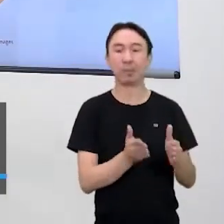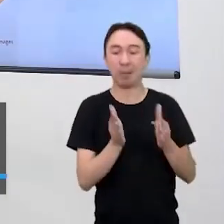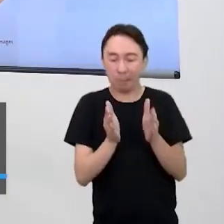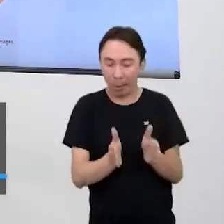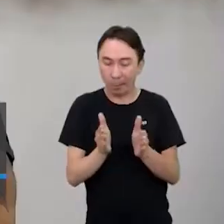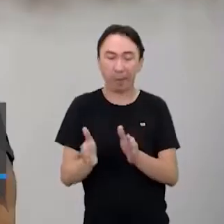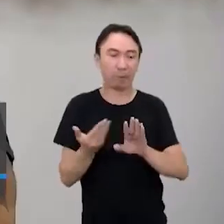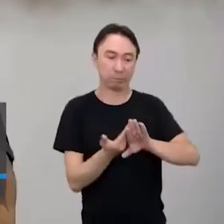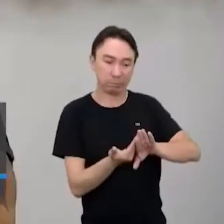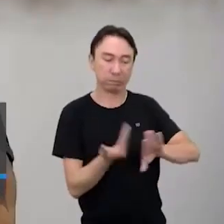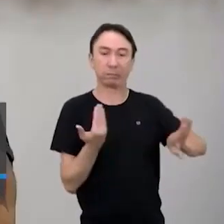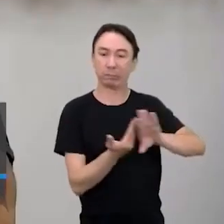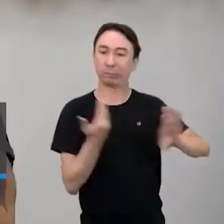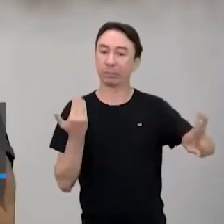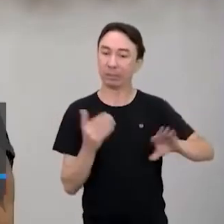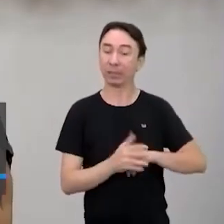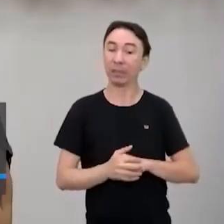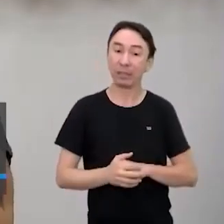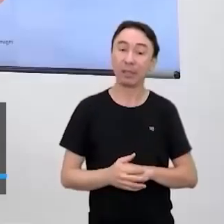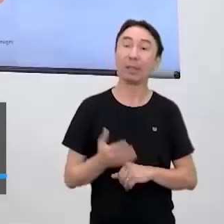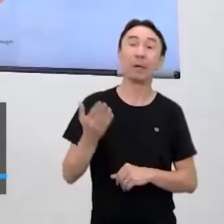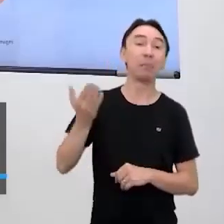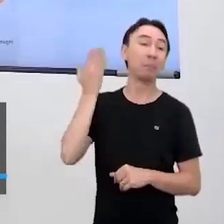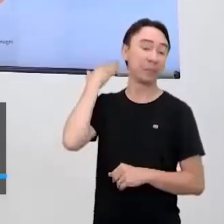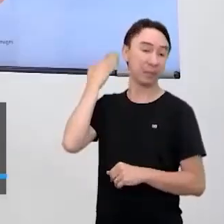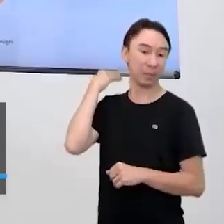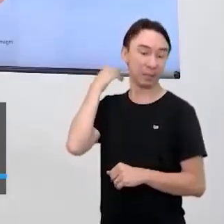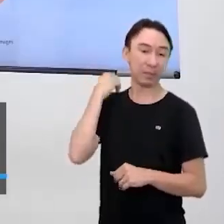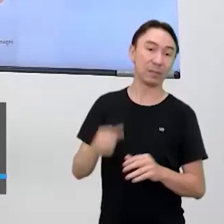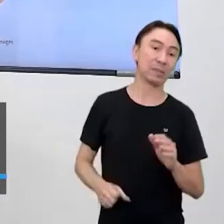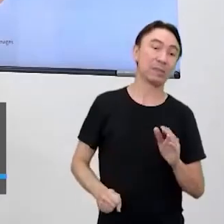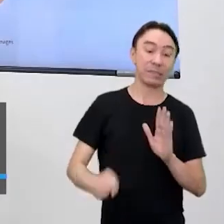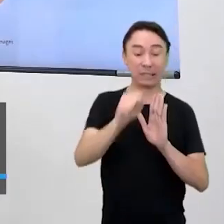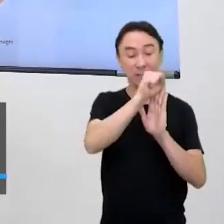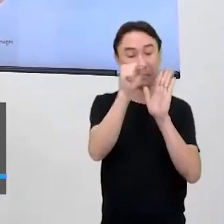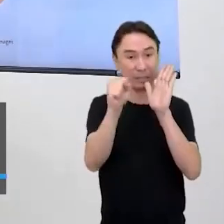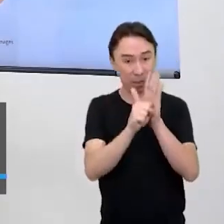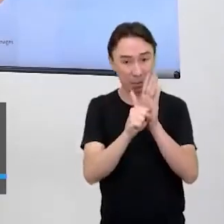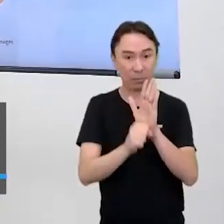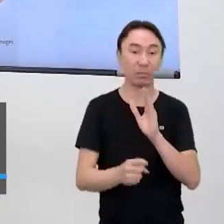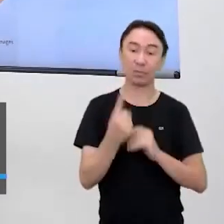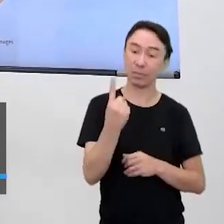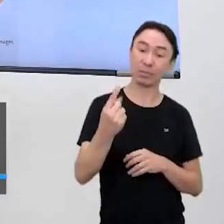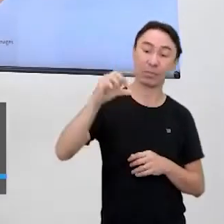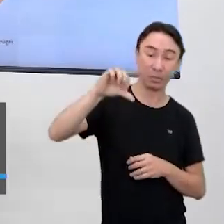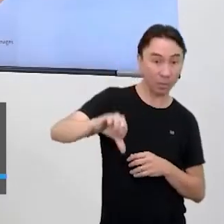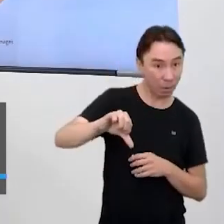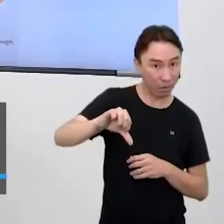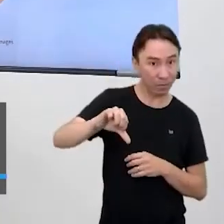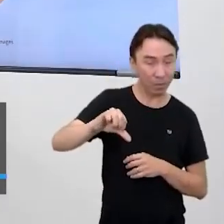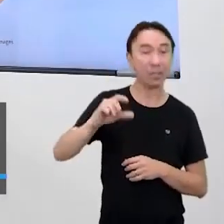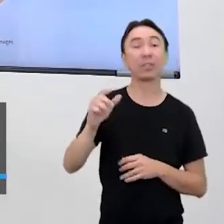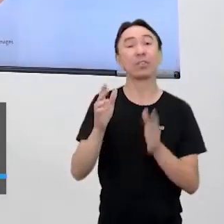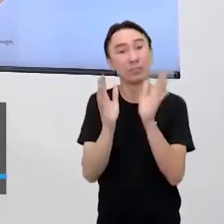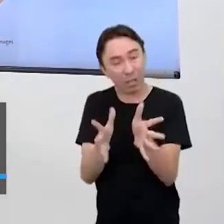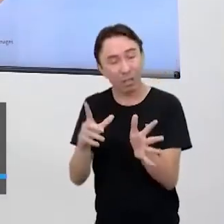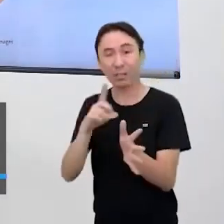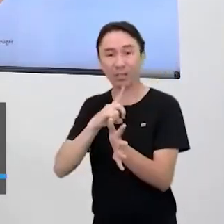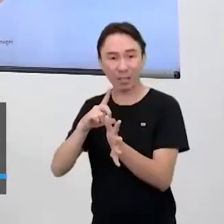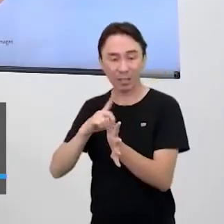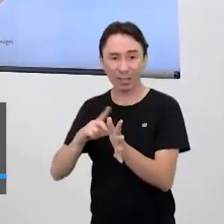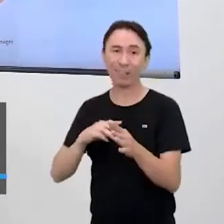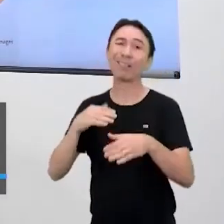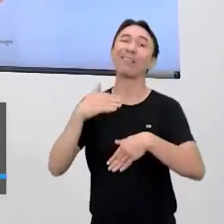que antes do século XIX já era tradição na educação. Foi só a partir do Frederick Taylor, que começou